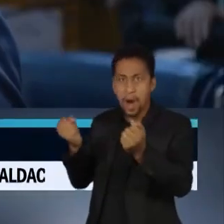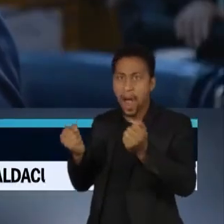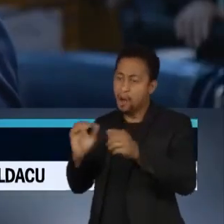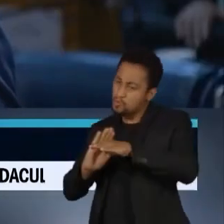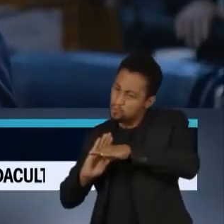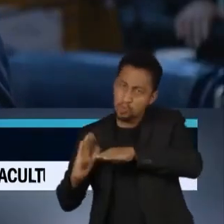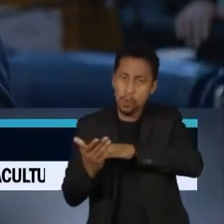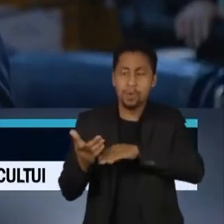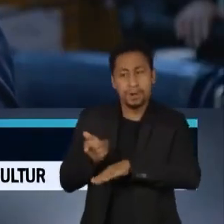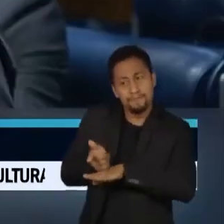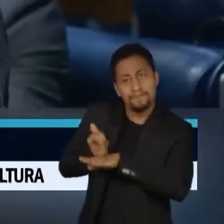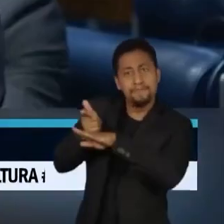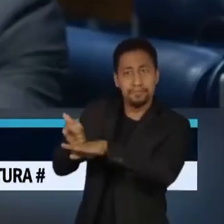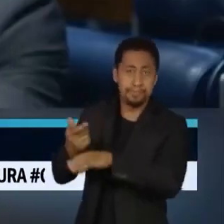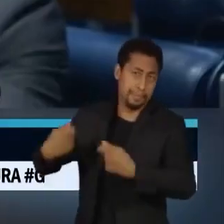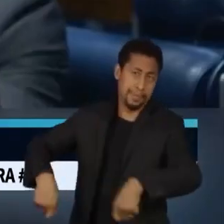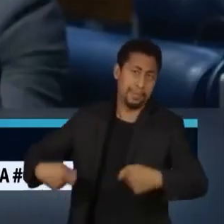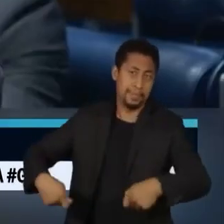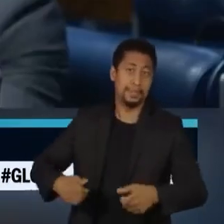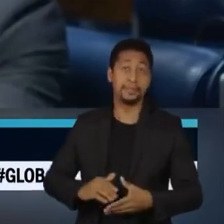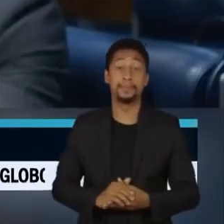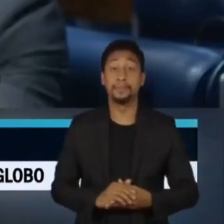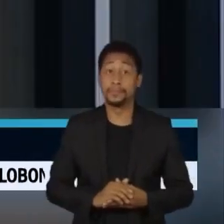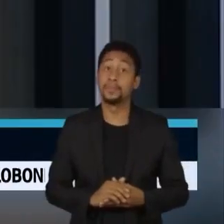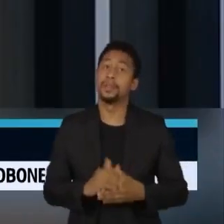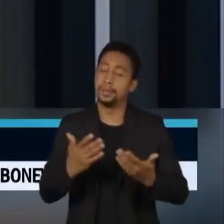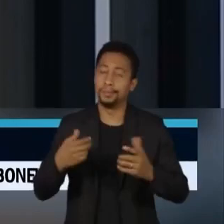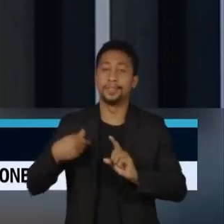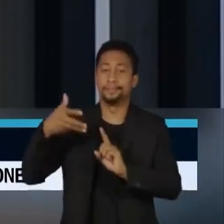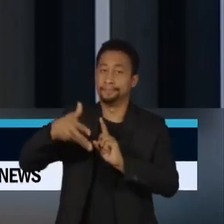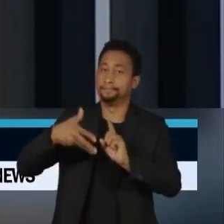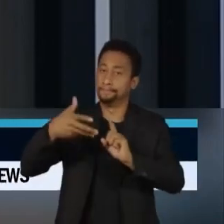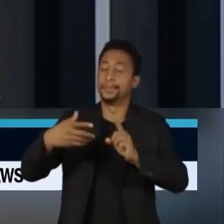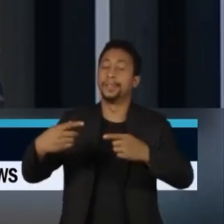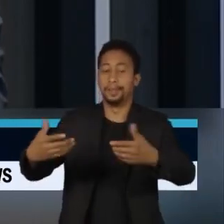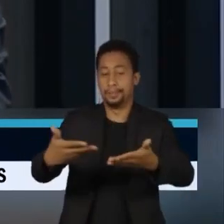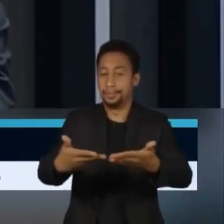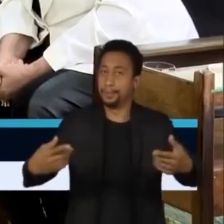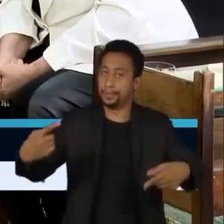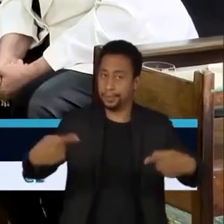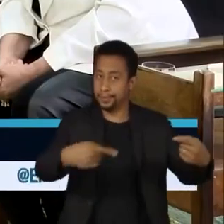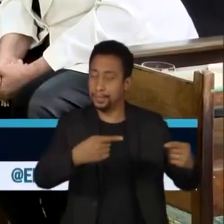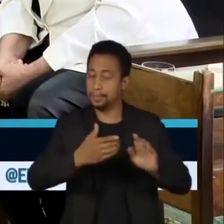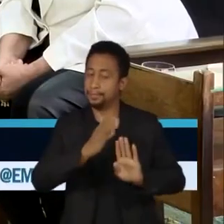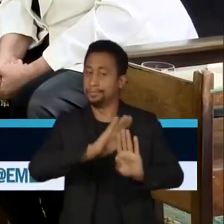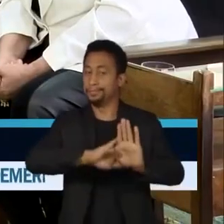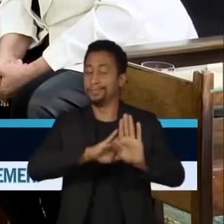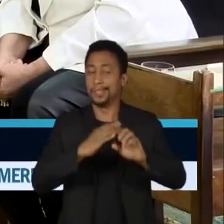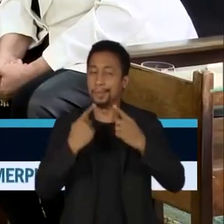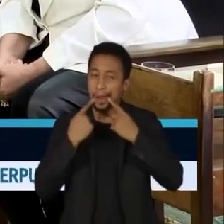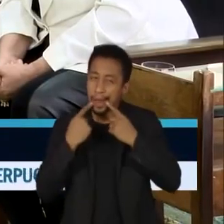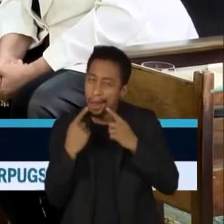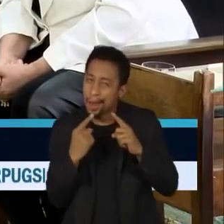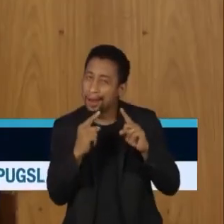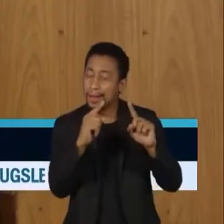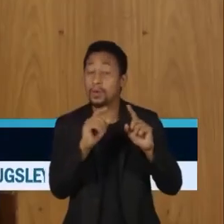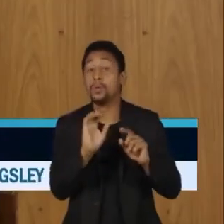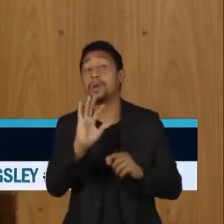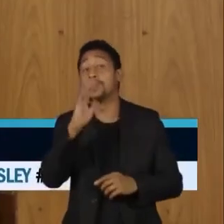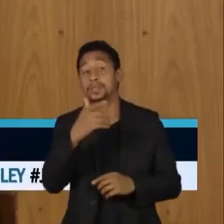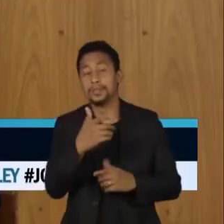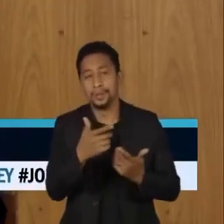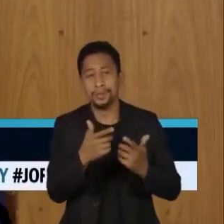A oposição ao governo aproveitou para dar um tom político ao caso e criticar uma recente